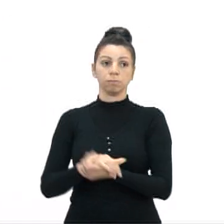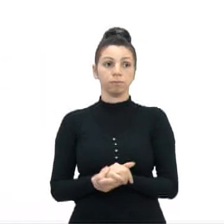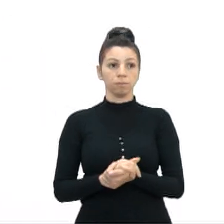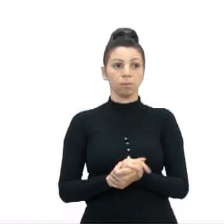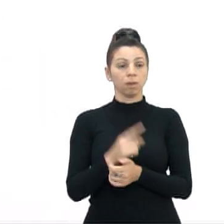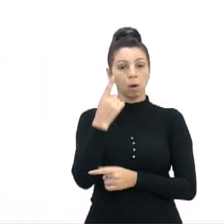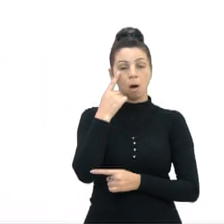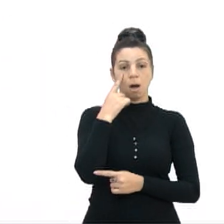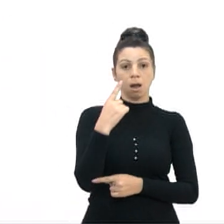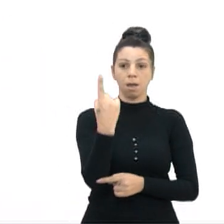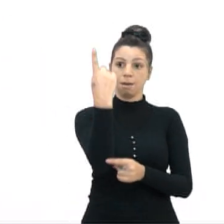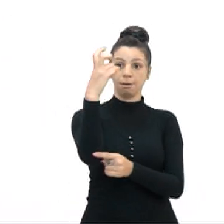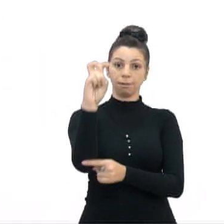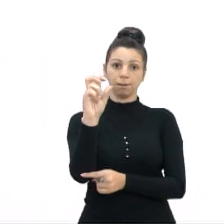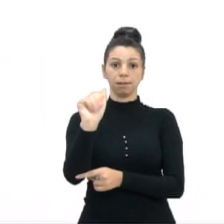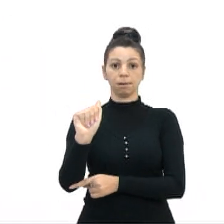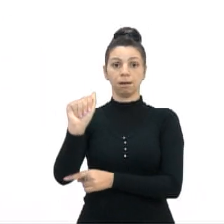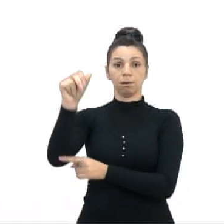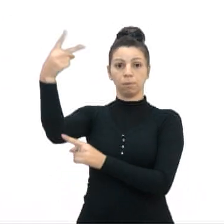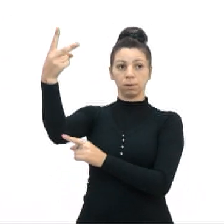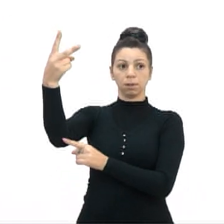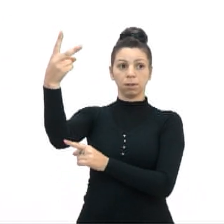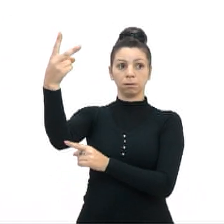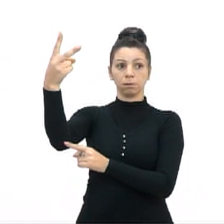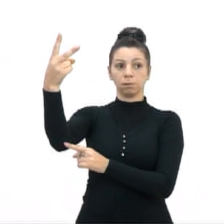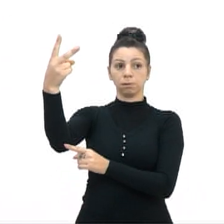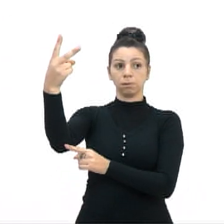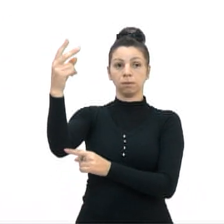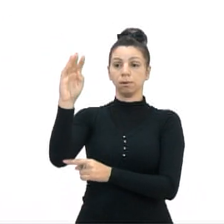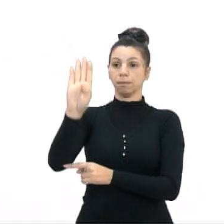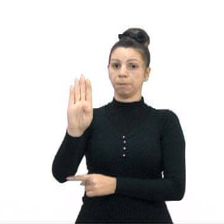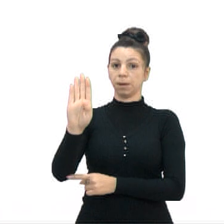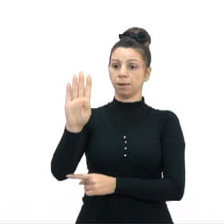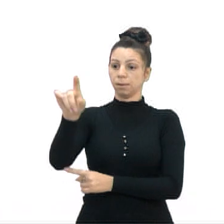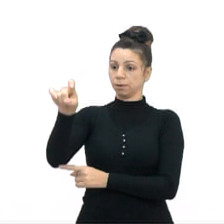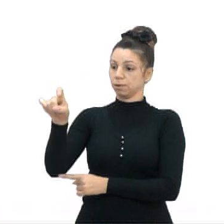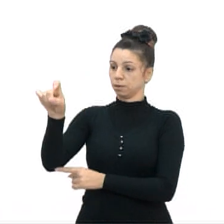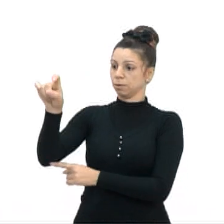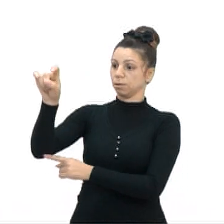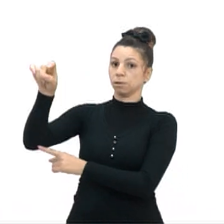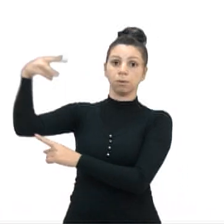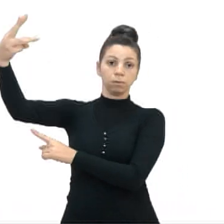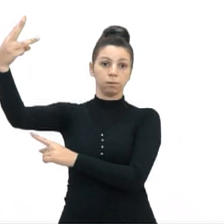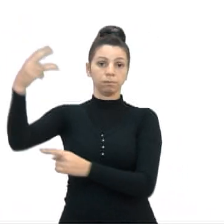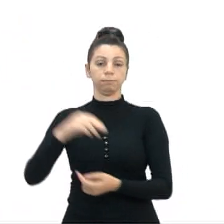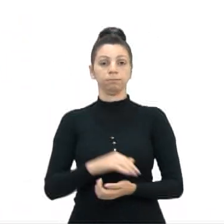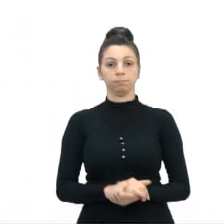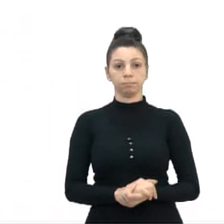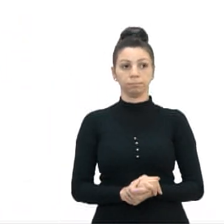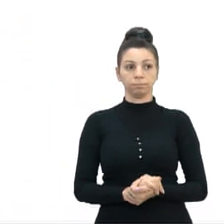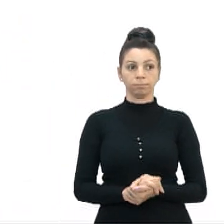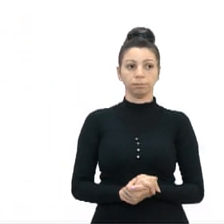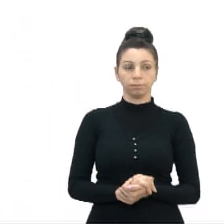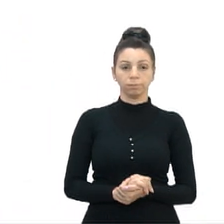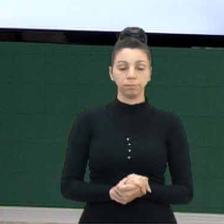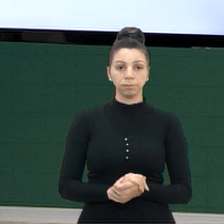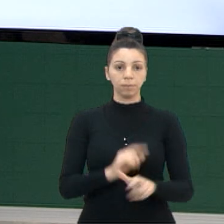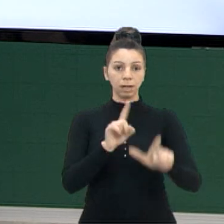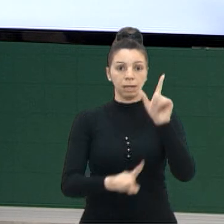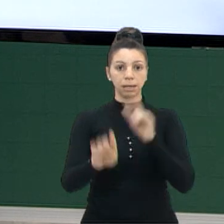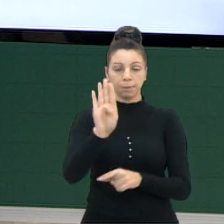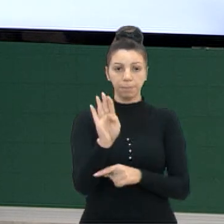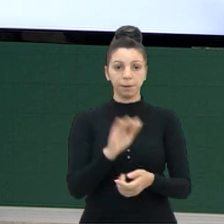5, 15. A ao quadrado, repete o B, x ao cubo. A segunda, 3 vezes